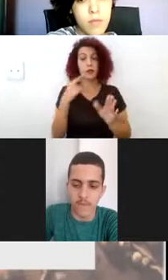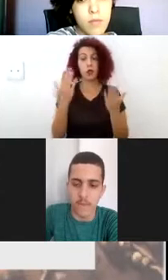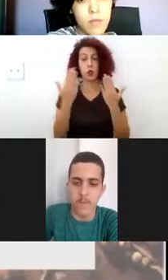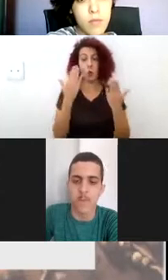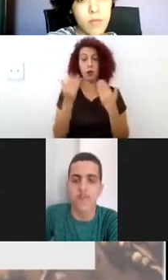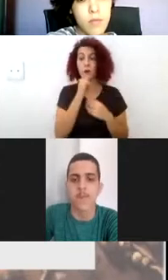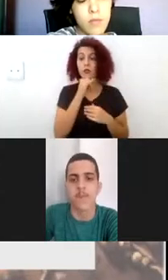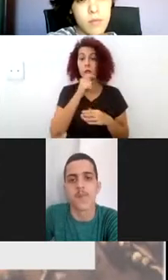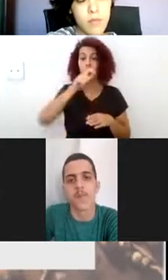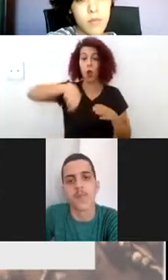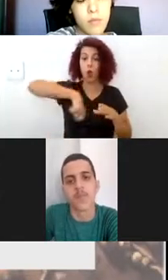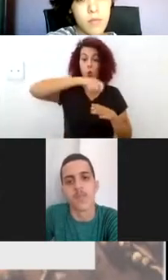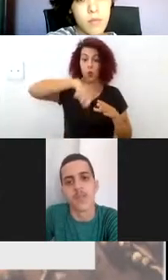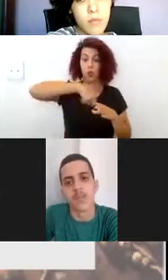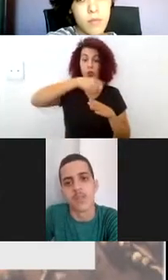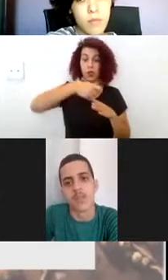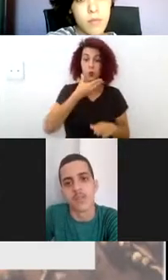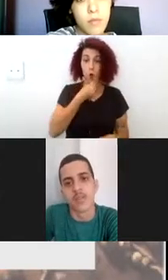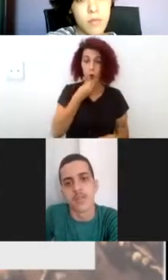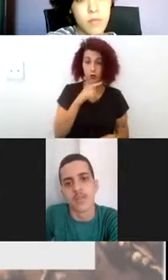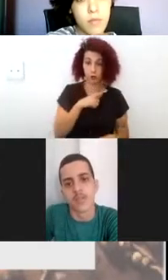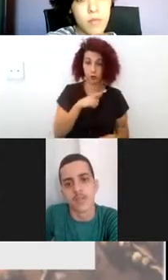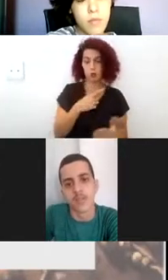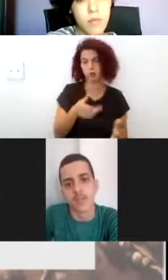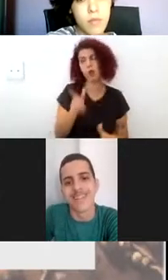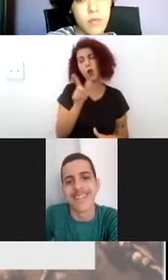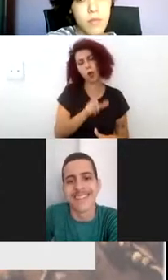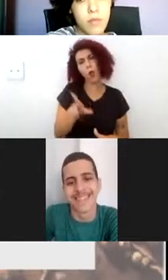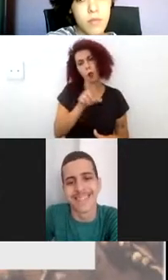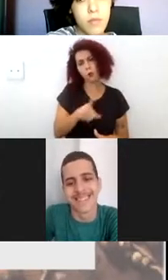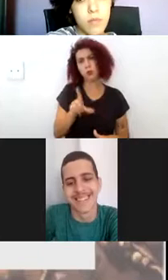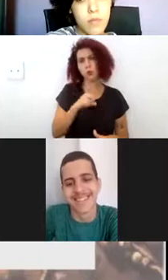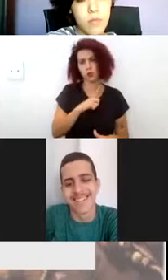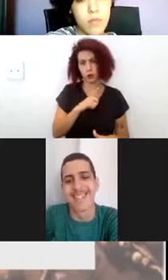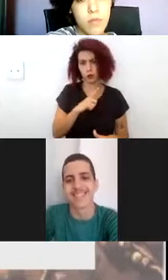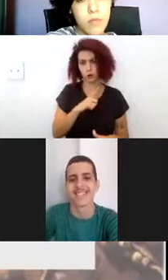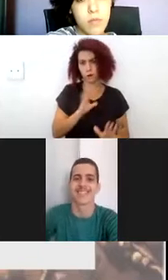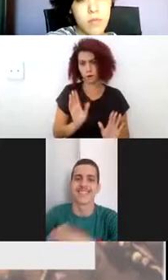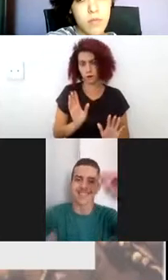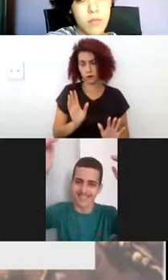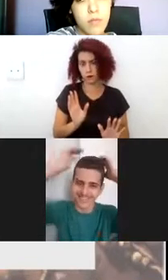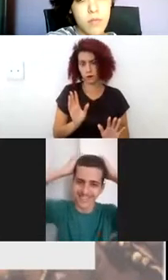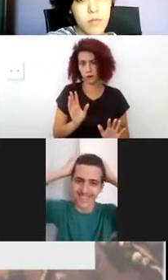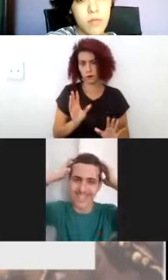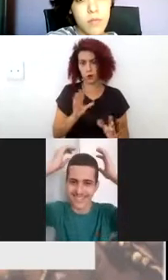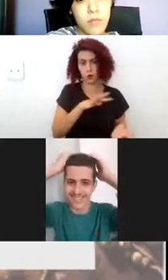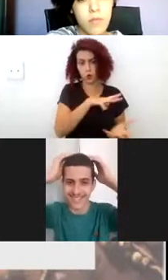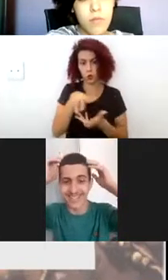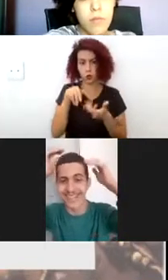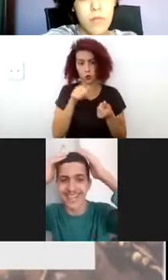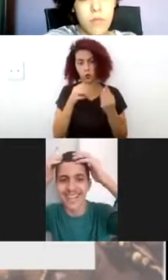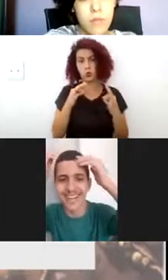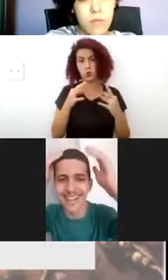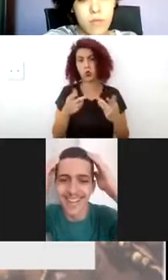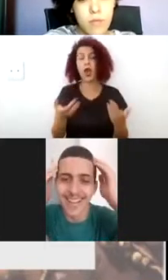cozinheiro homem existia existia tá gente tudo existe oi tá tudo existe no mundo e vocês imaginarem aí